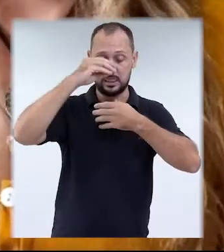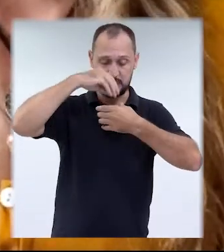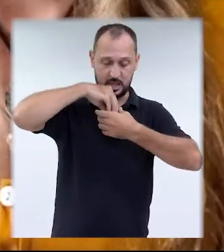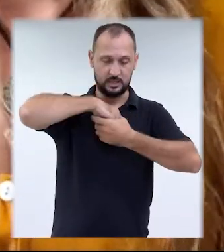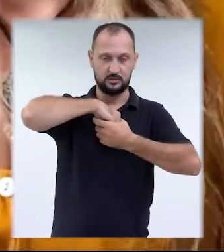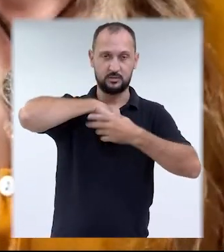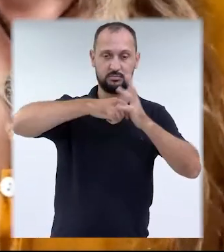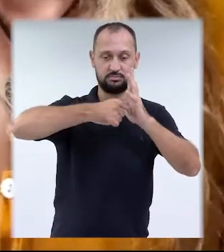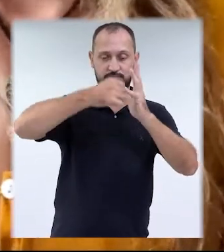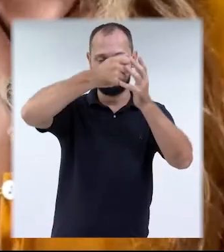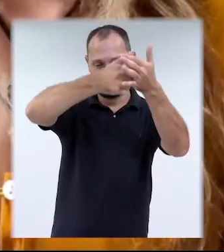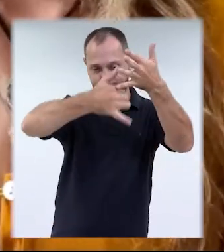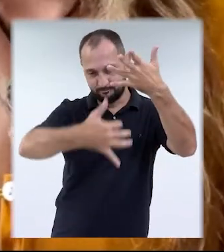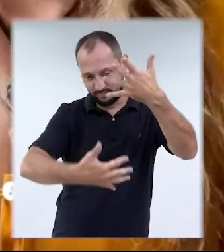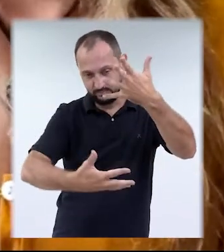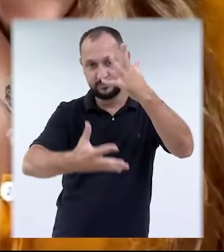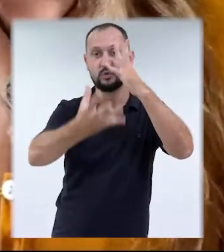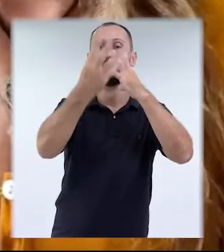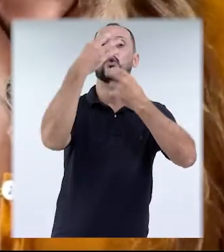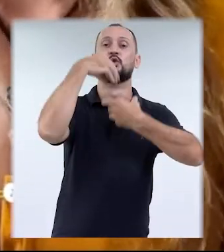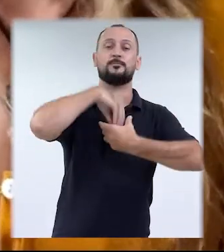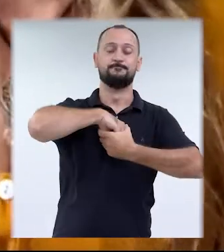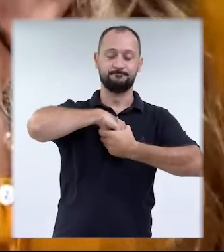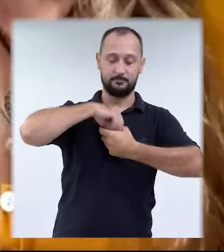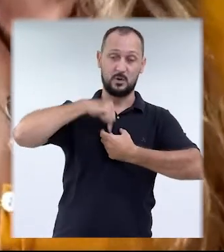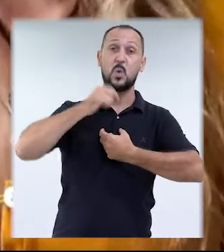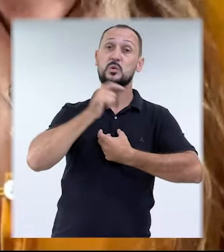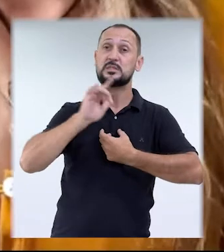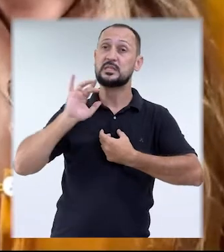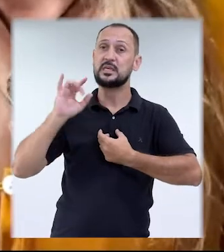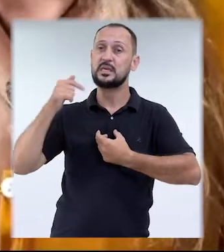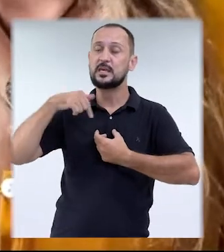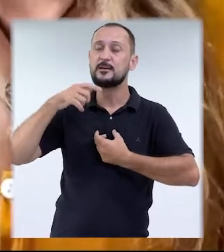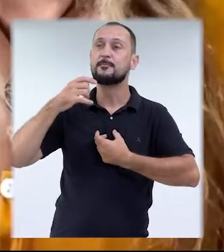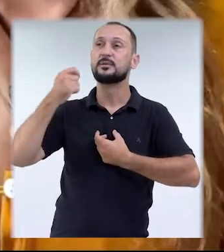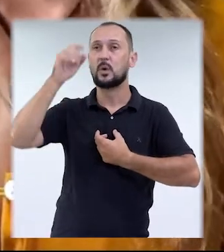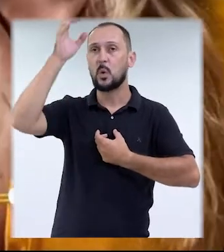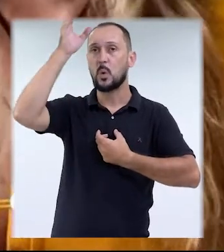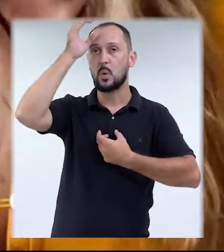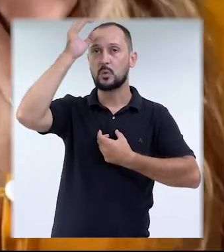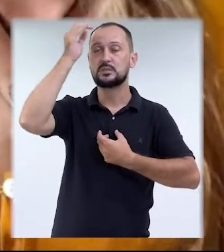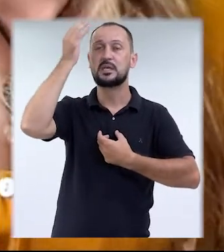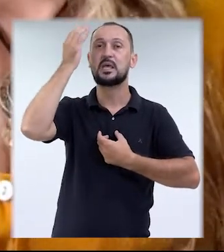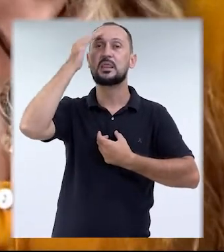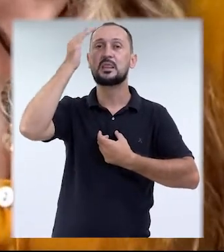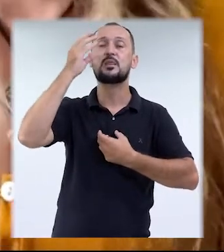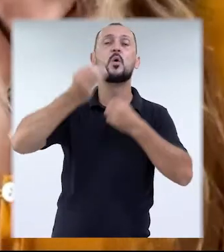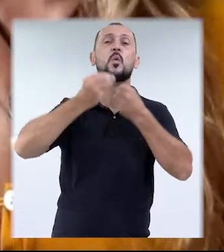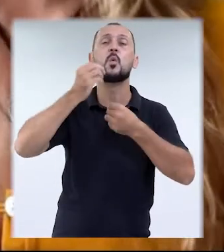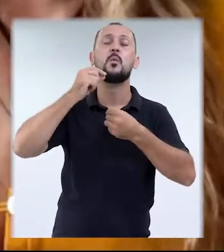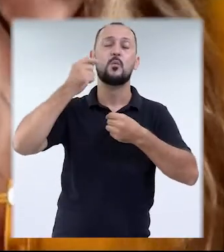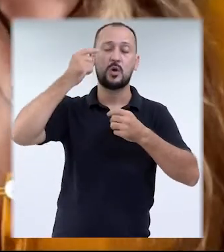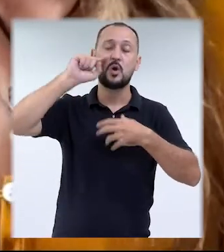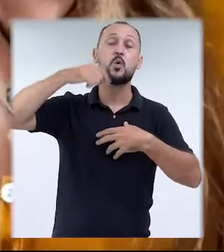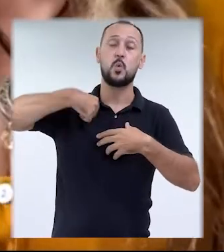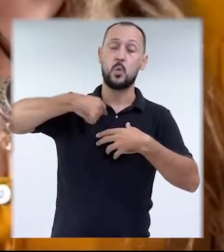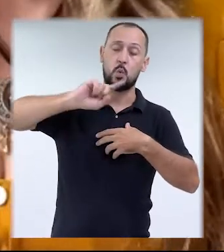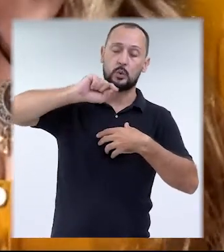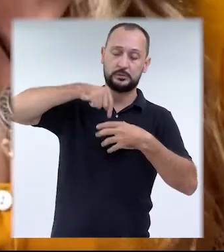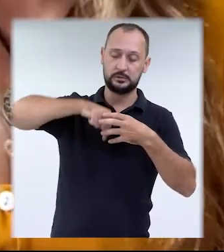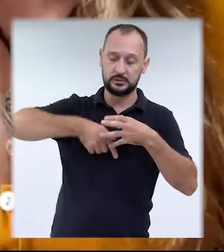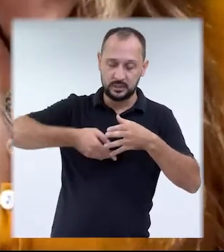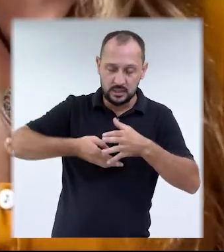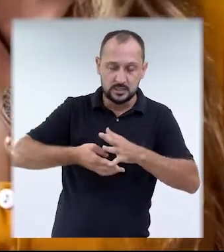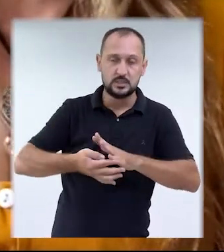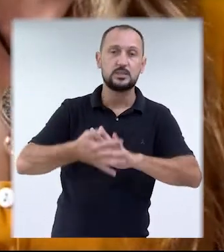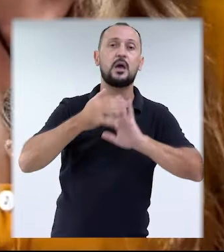de nós, a gente precisa ter consciência e um entendimento de como nos abordar, né? E esse mundo